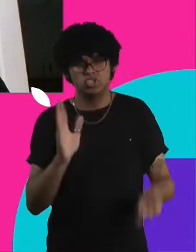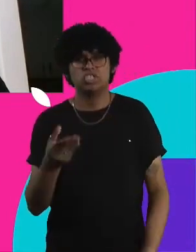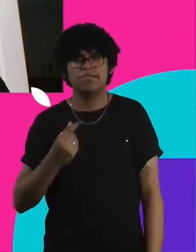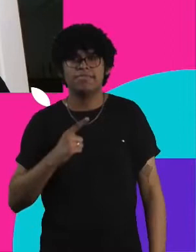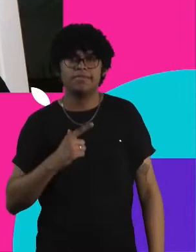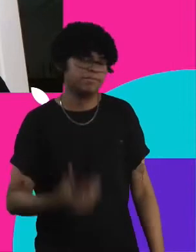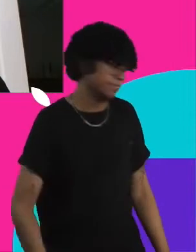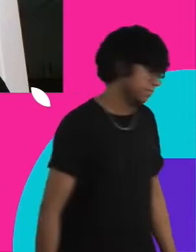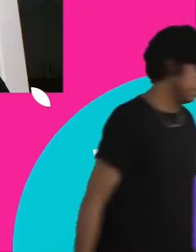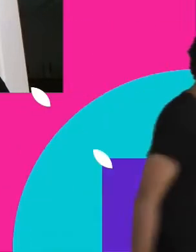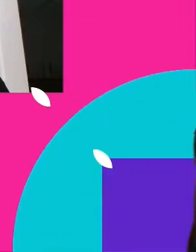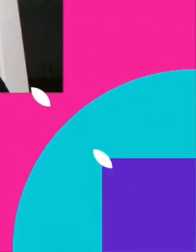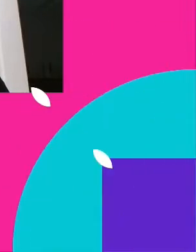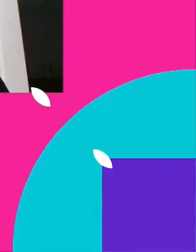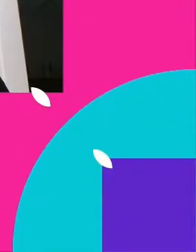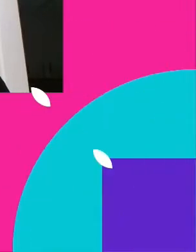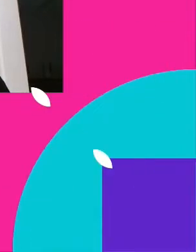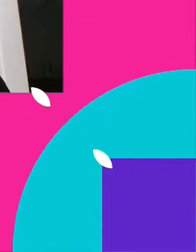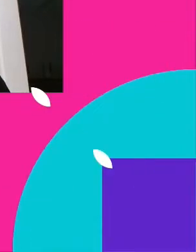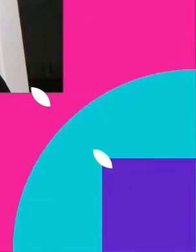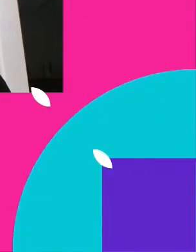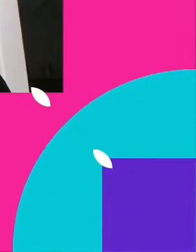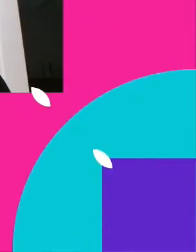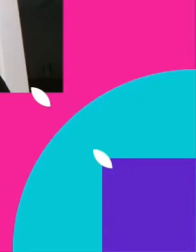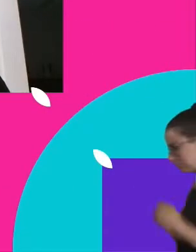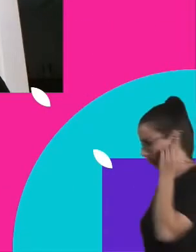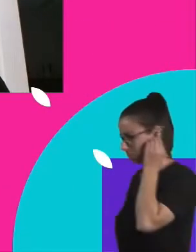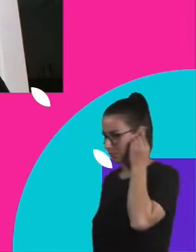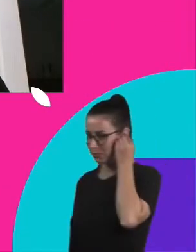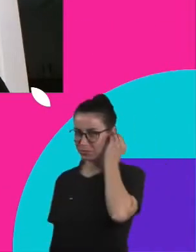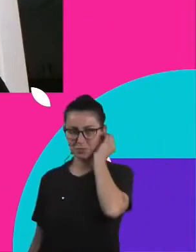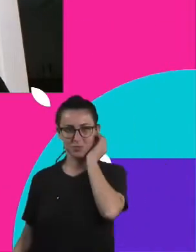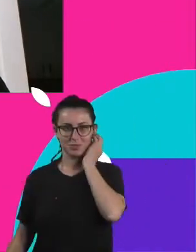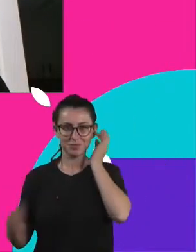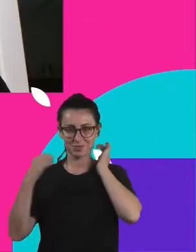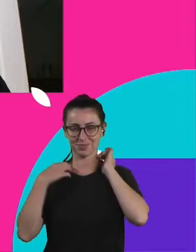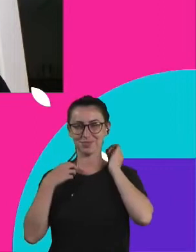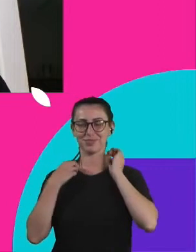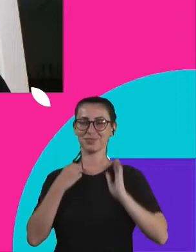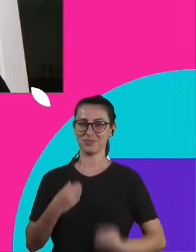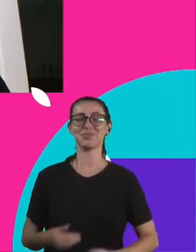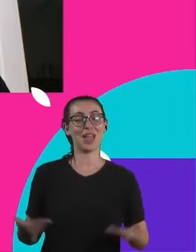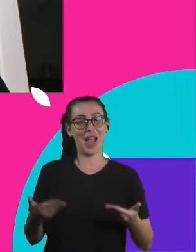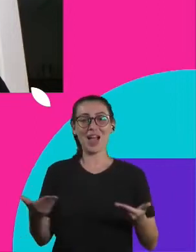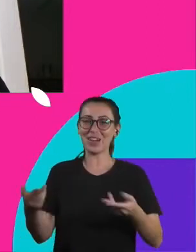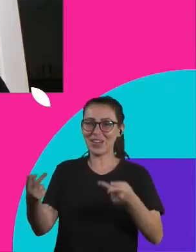Obrigada, Marcela. Então, eu vou conectar com o Celso, que a Marcela falou bastante de